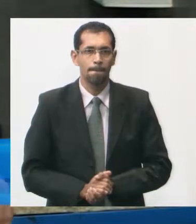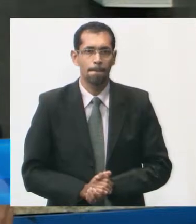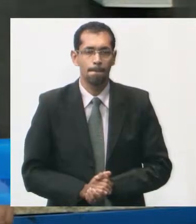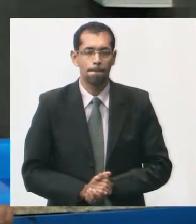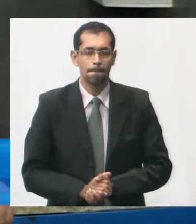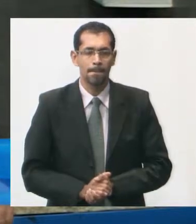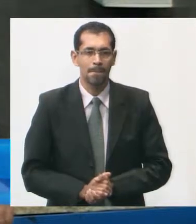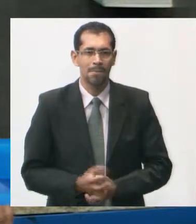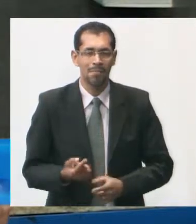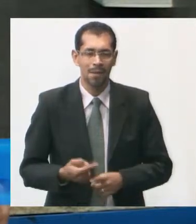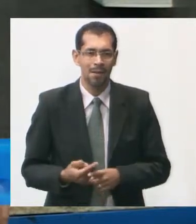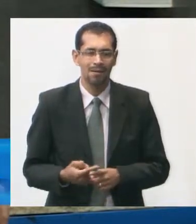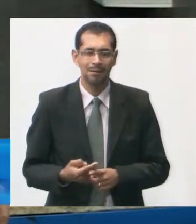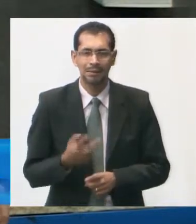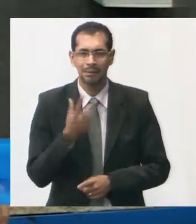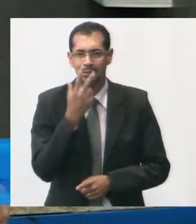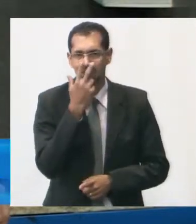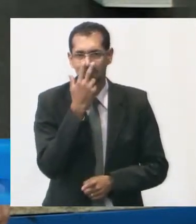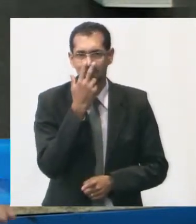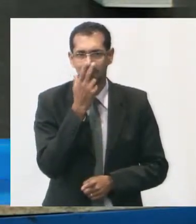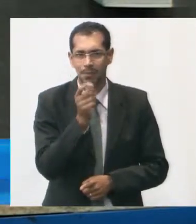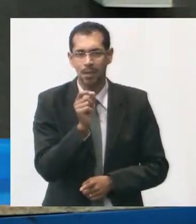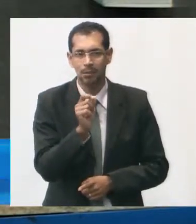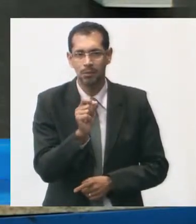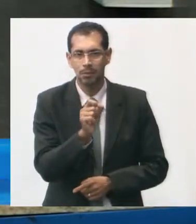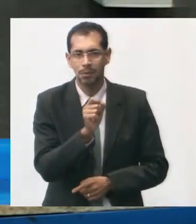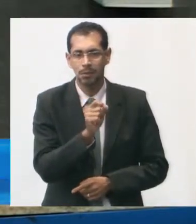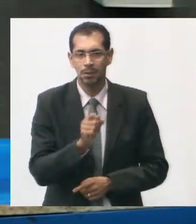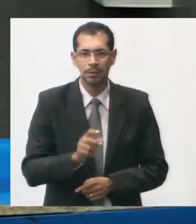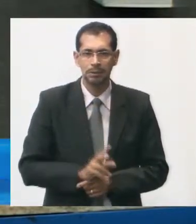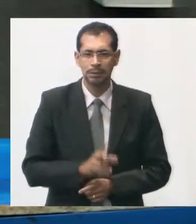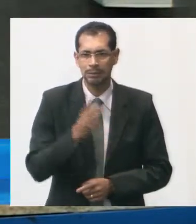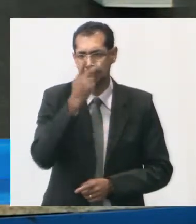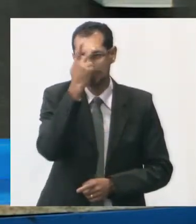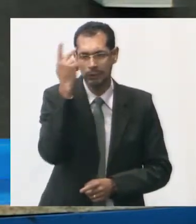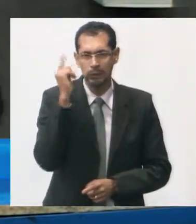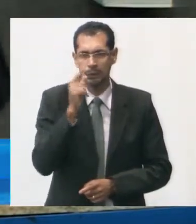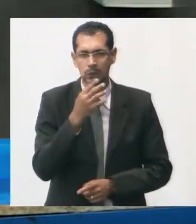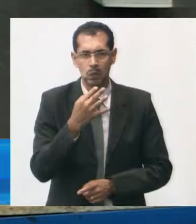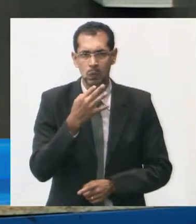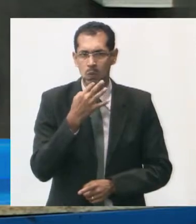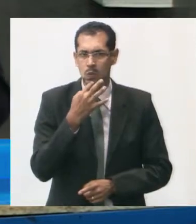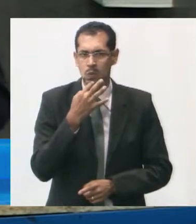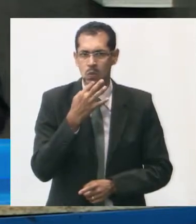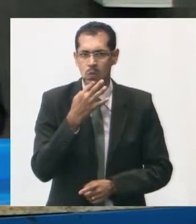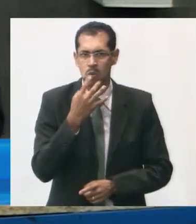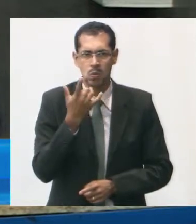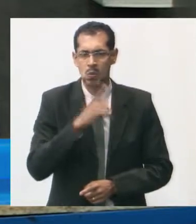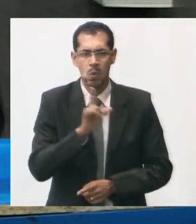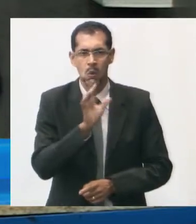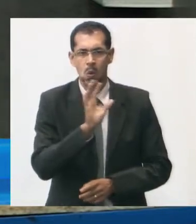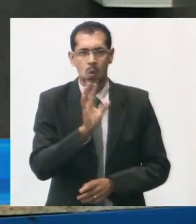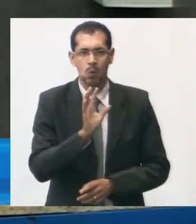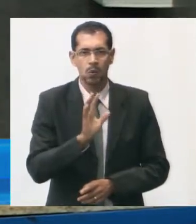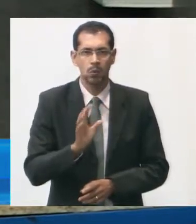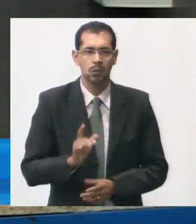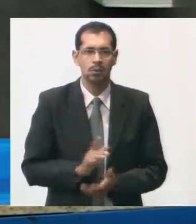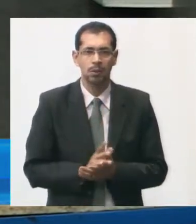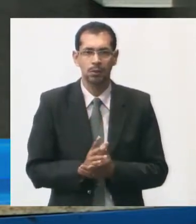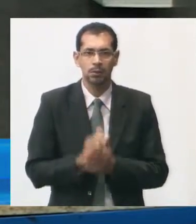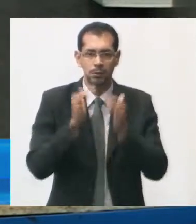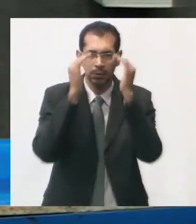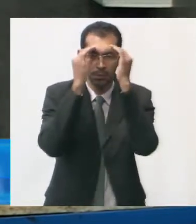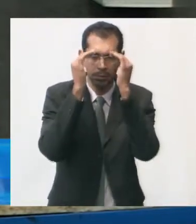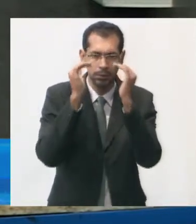identificar ou respeitar os acontecimentos naturais das